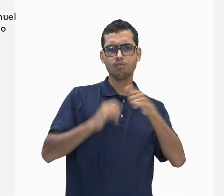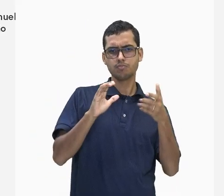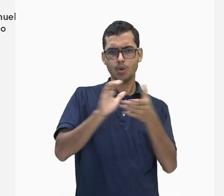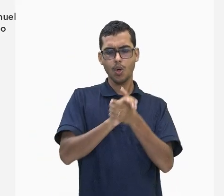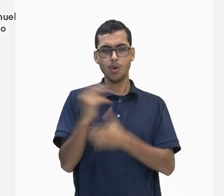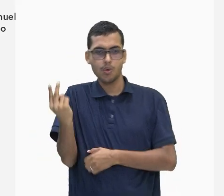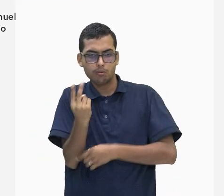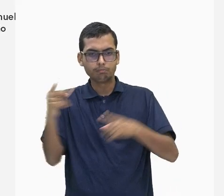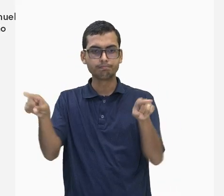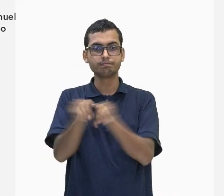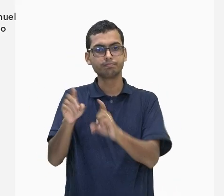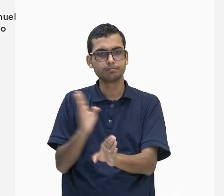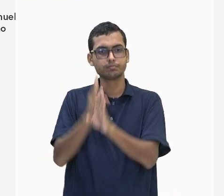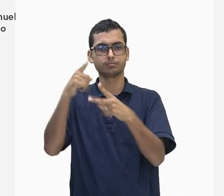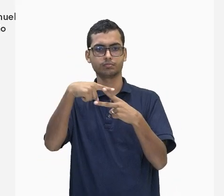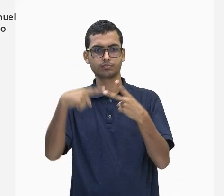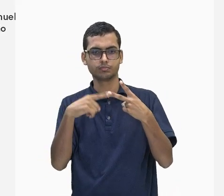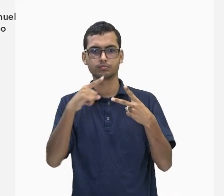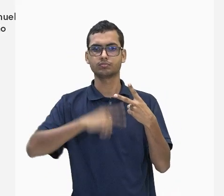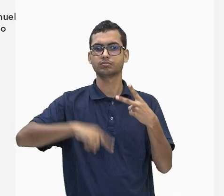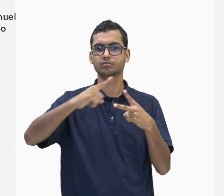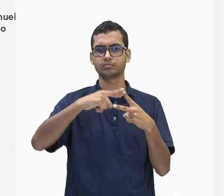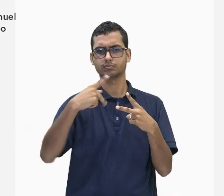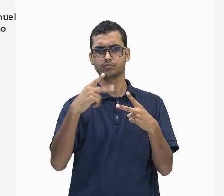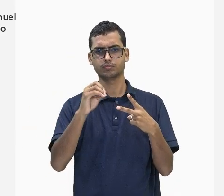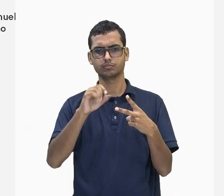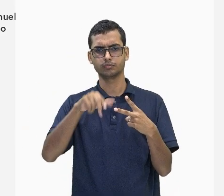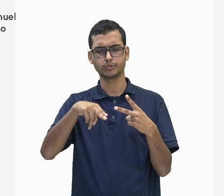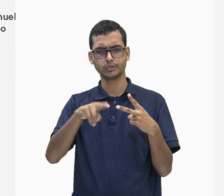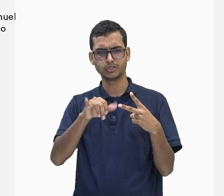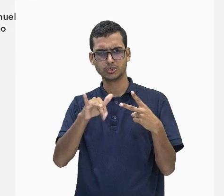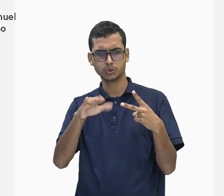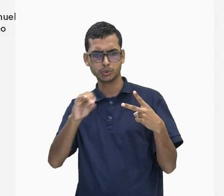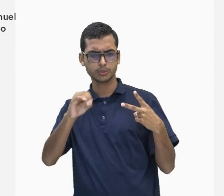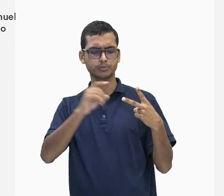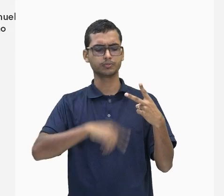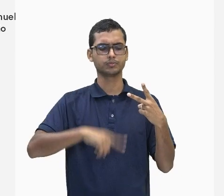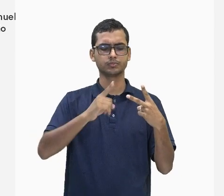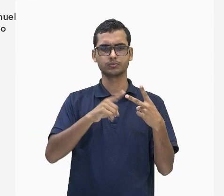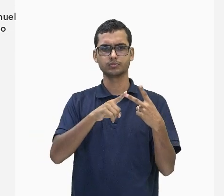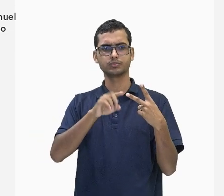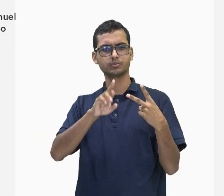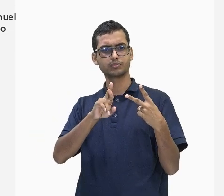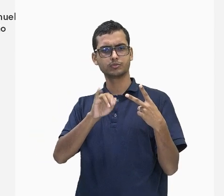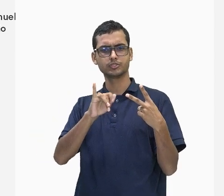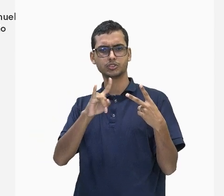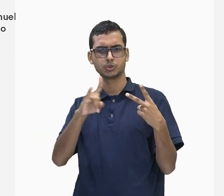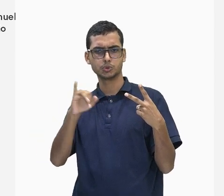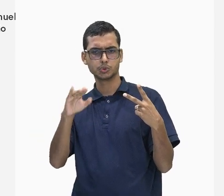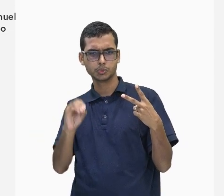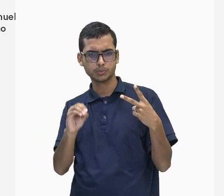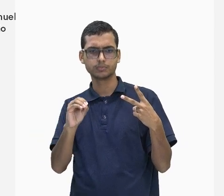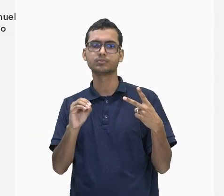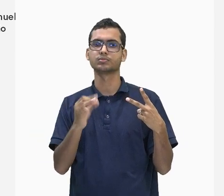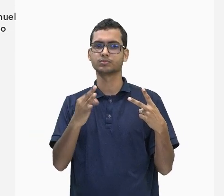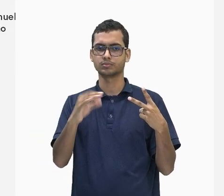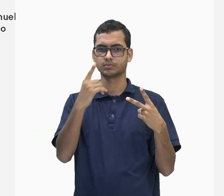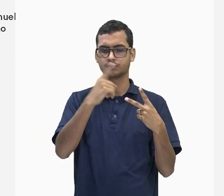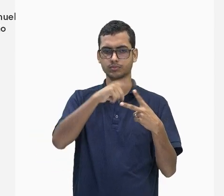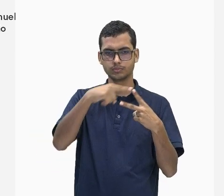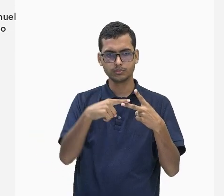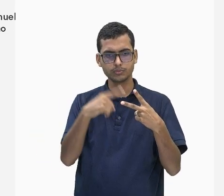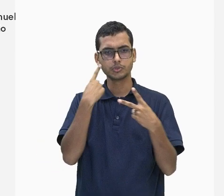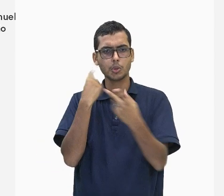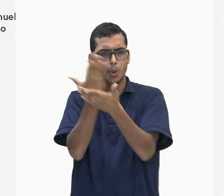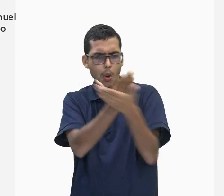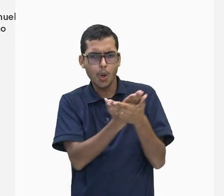elementos radioativos, o polônio e o rádio. Seus estudos não apenas expandiram a compreensão da